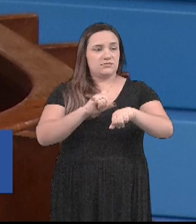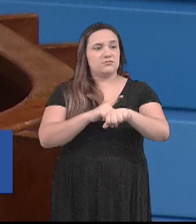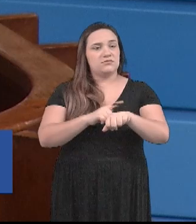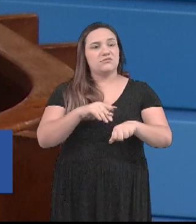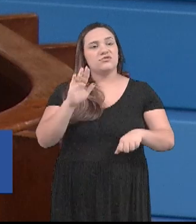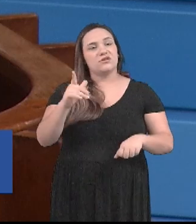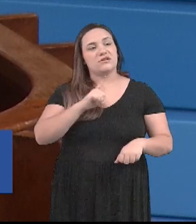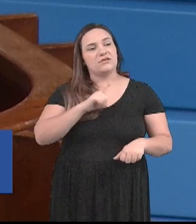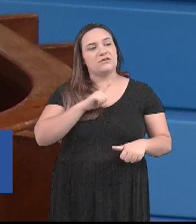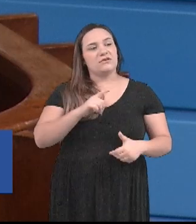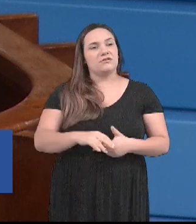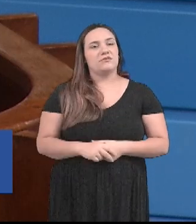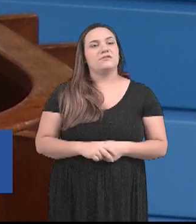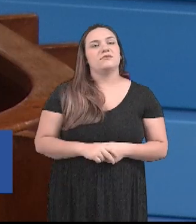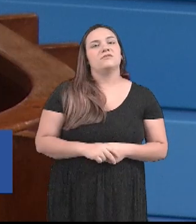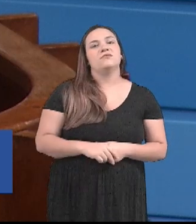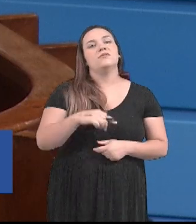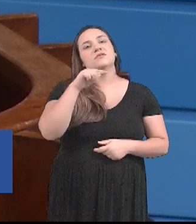já há